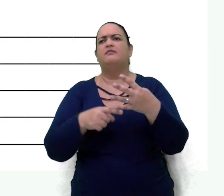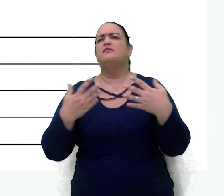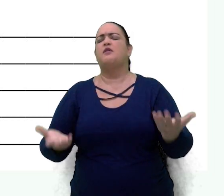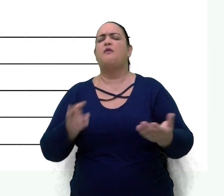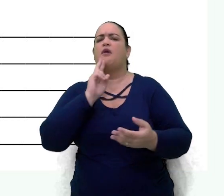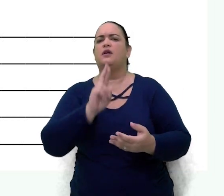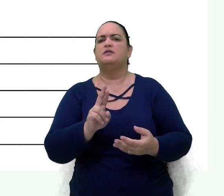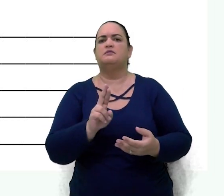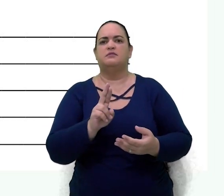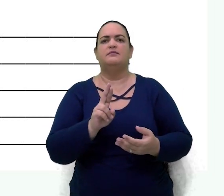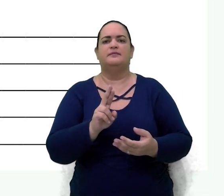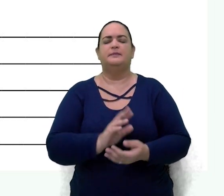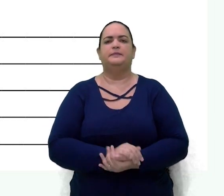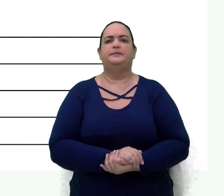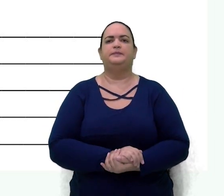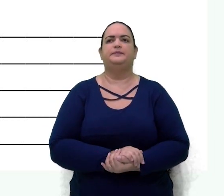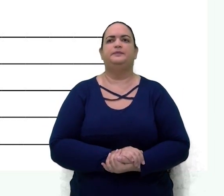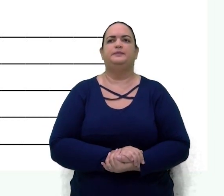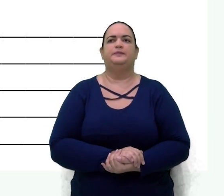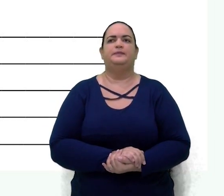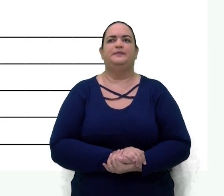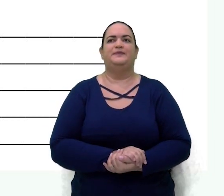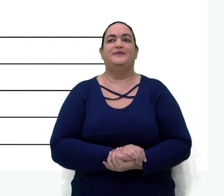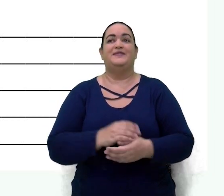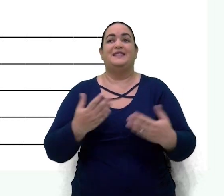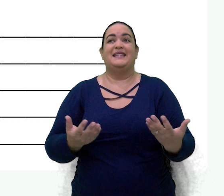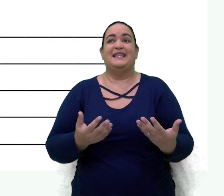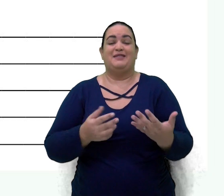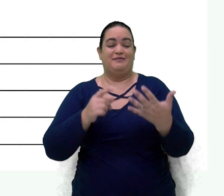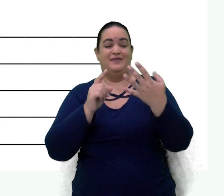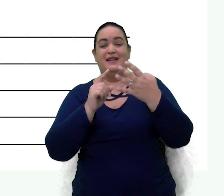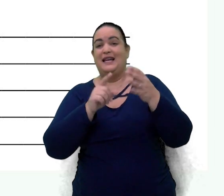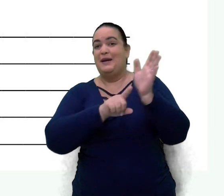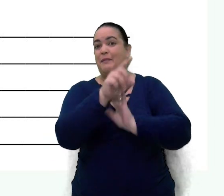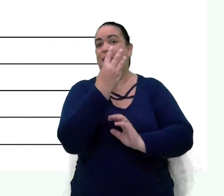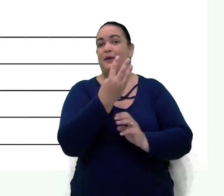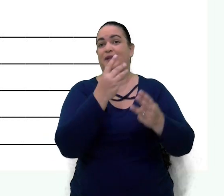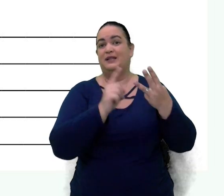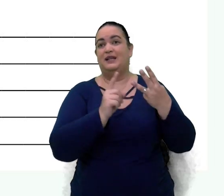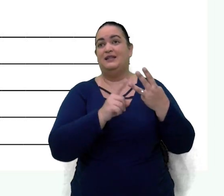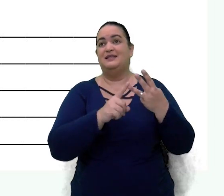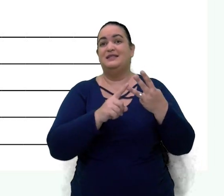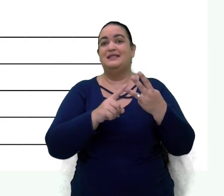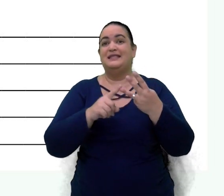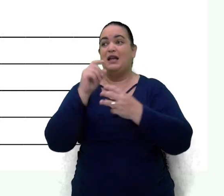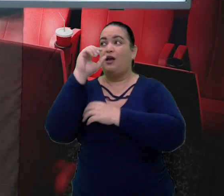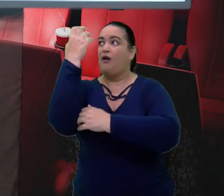ao filme, responda ao que se pede. Quais os riscos dos desmatamentos na floresta